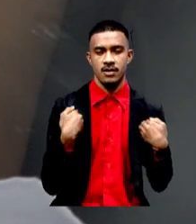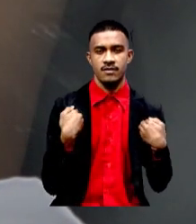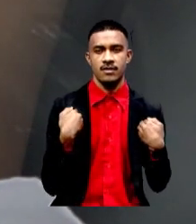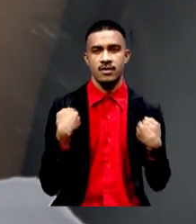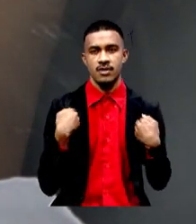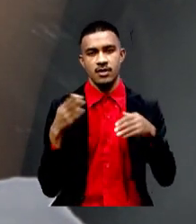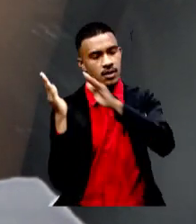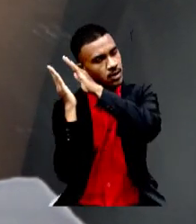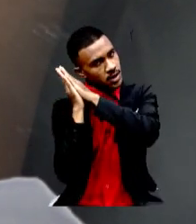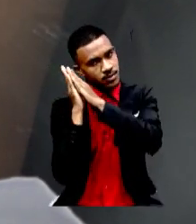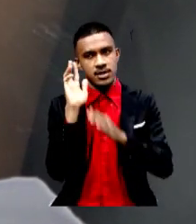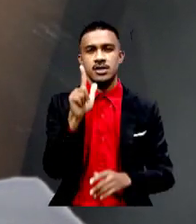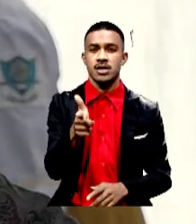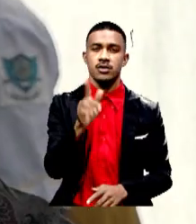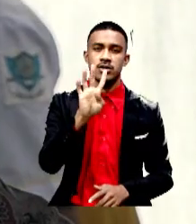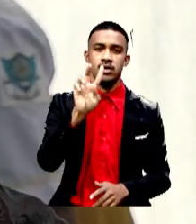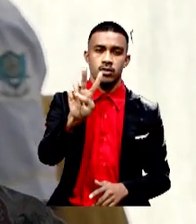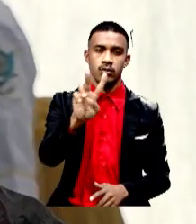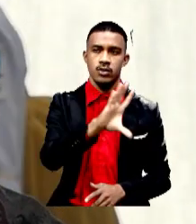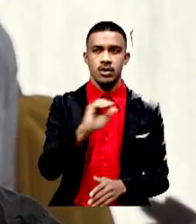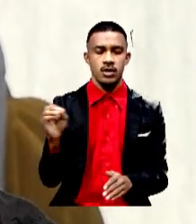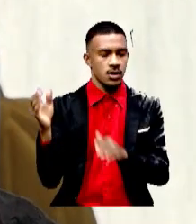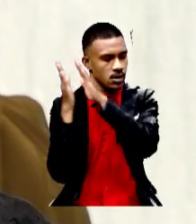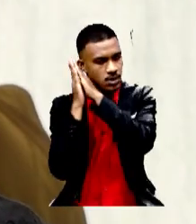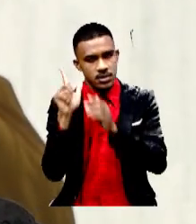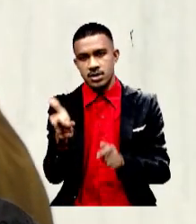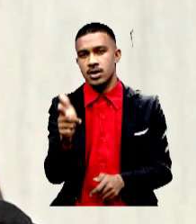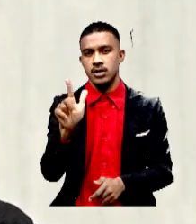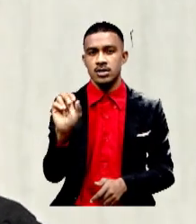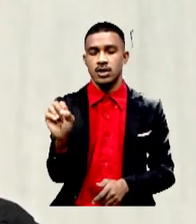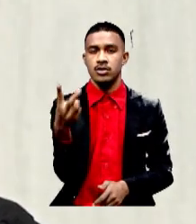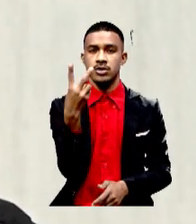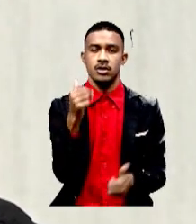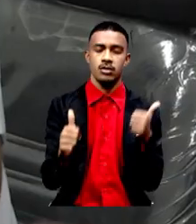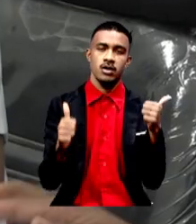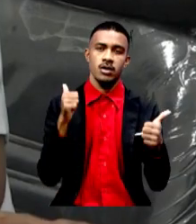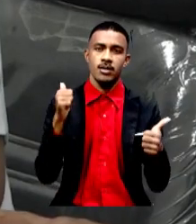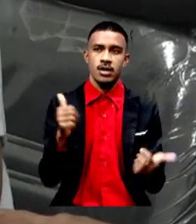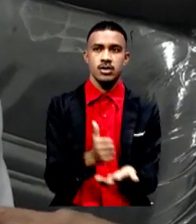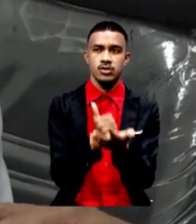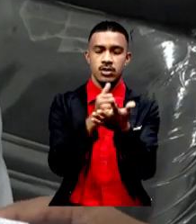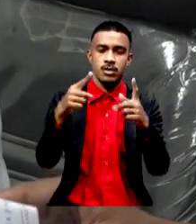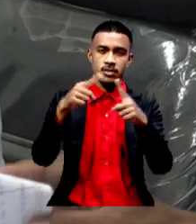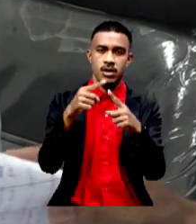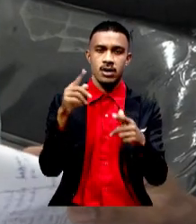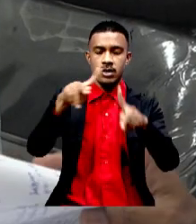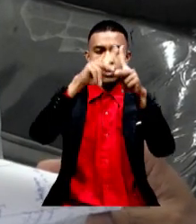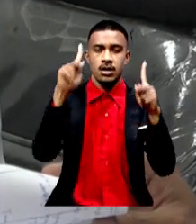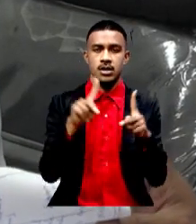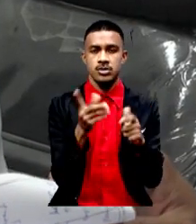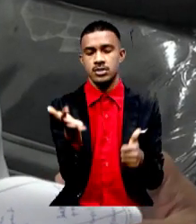kama sanu resin rua, kama sanu resin rua nya ho di atendimento ba kaso sirene be mak agudo. Significa kaso sirene be